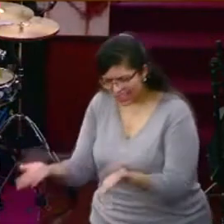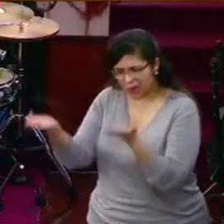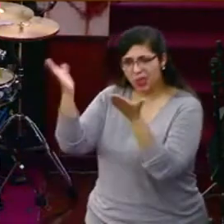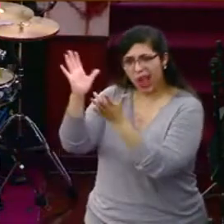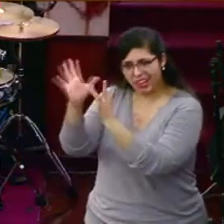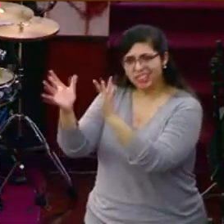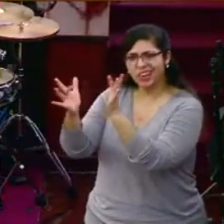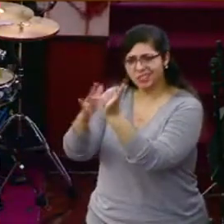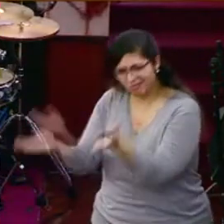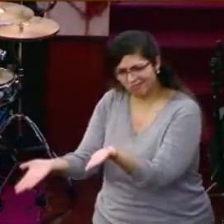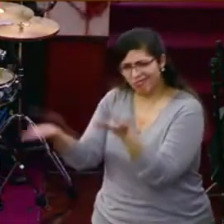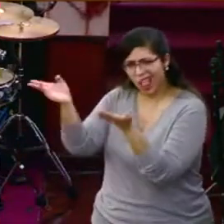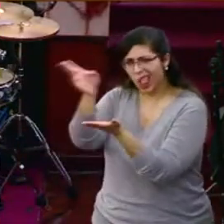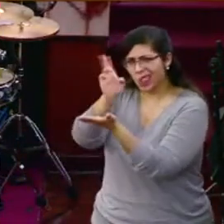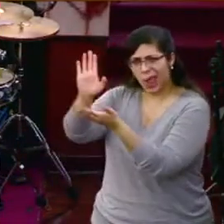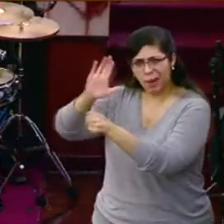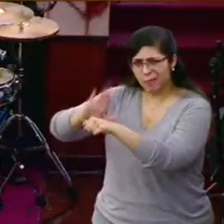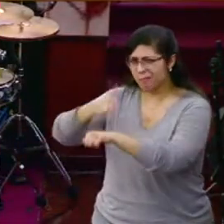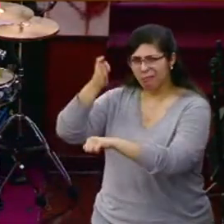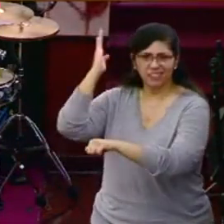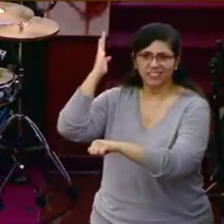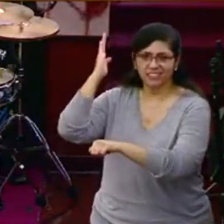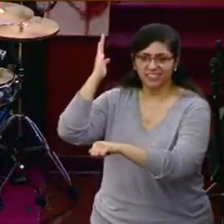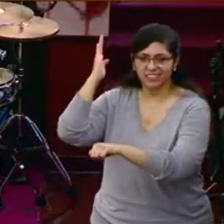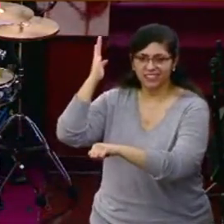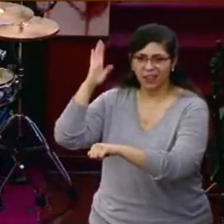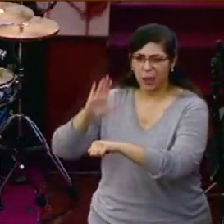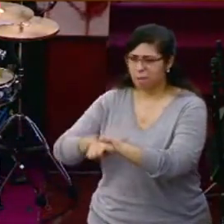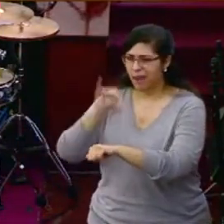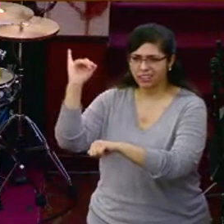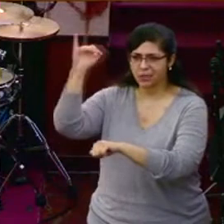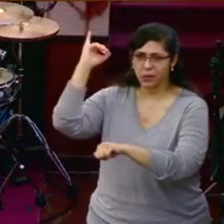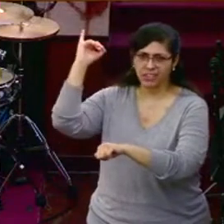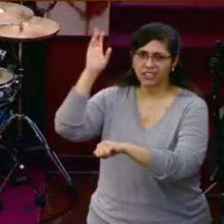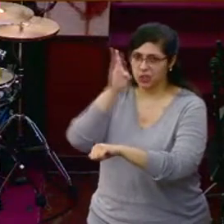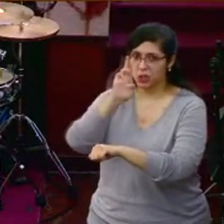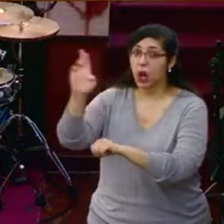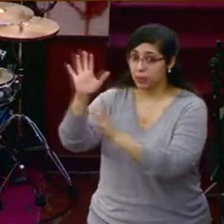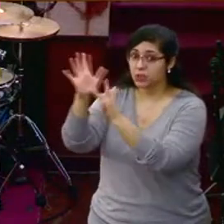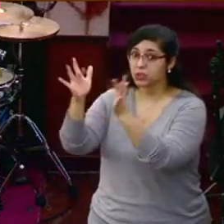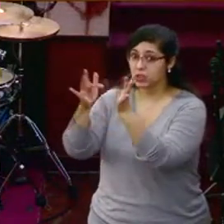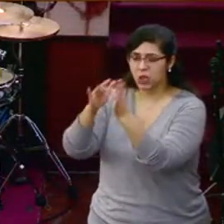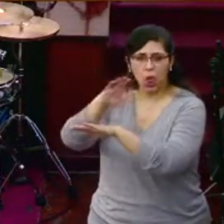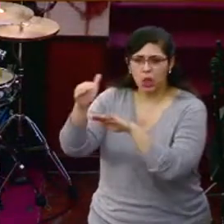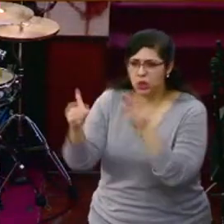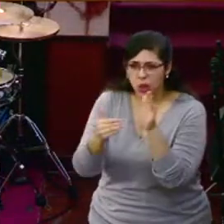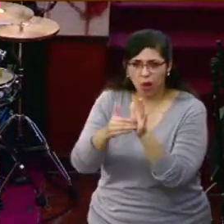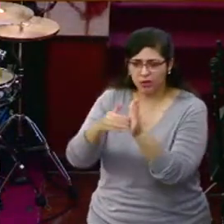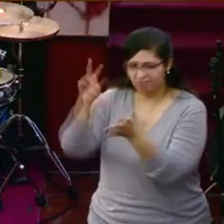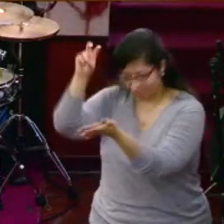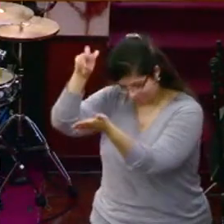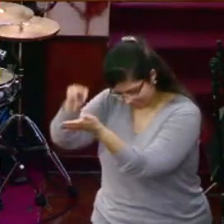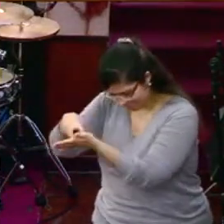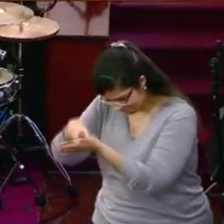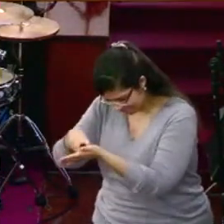e lhe deu o nome que está acima de todo nome para que ao nome de jesus se dobre todo joelho